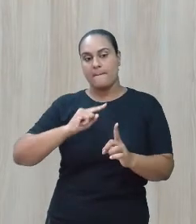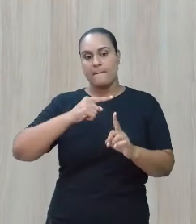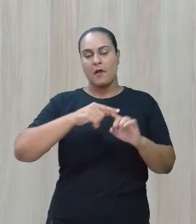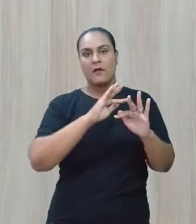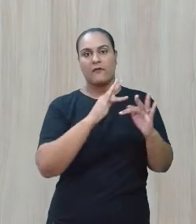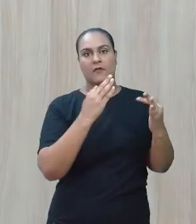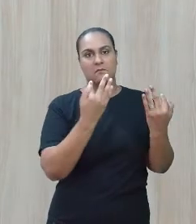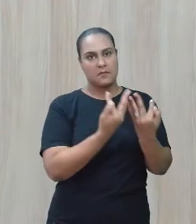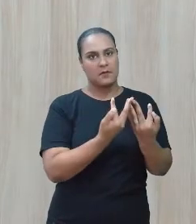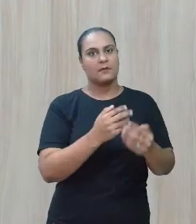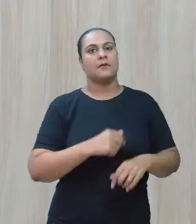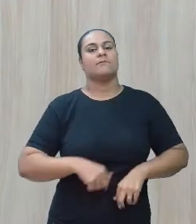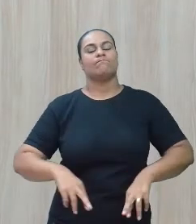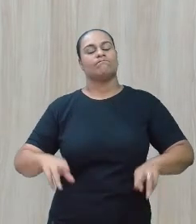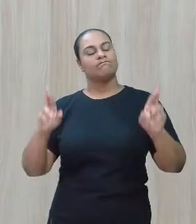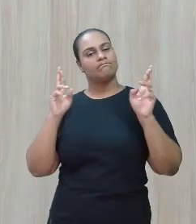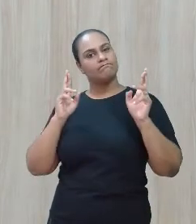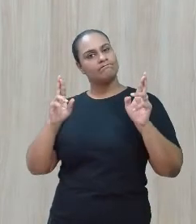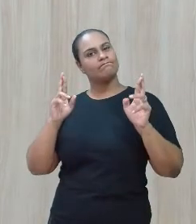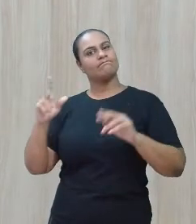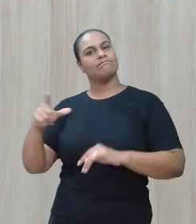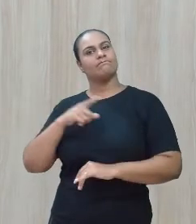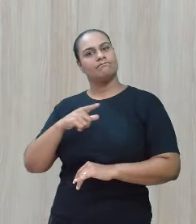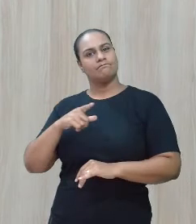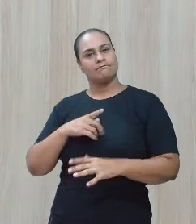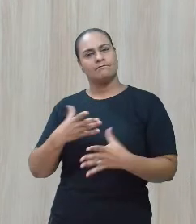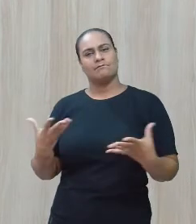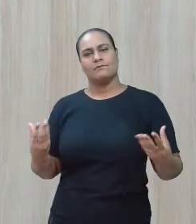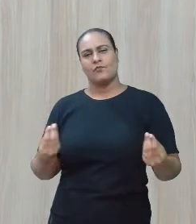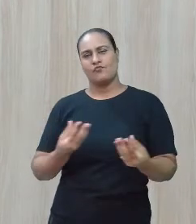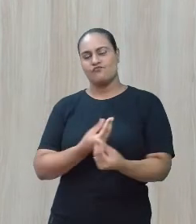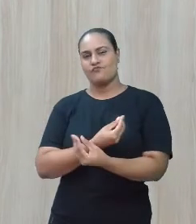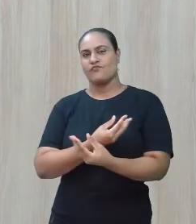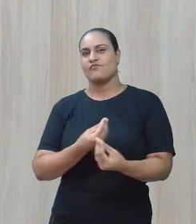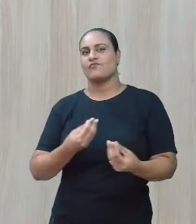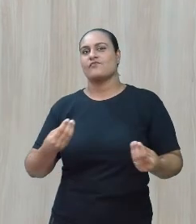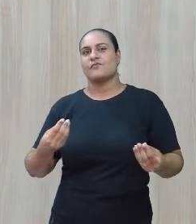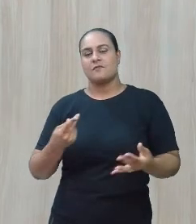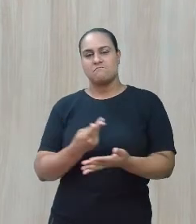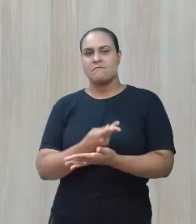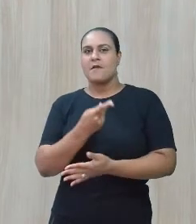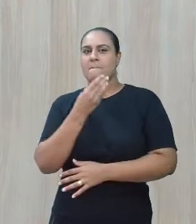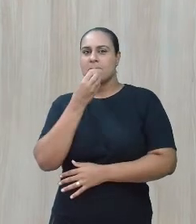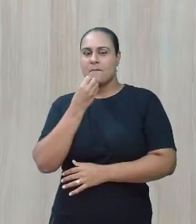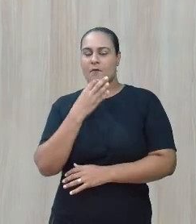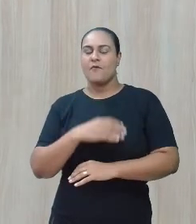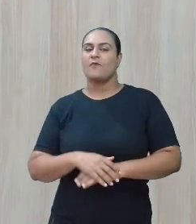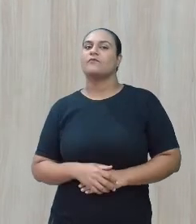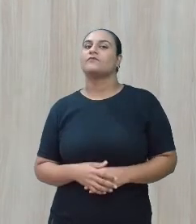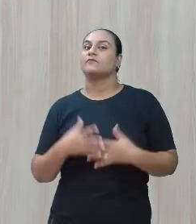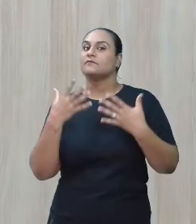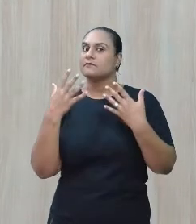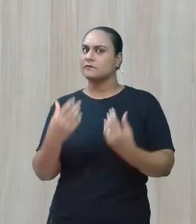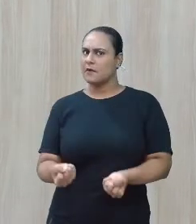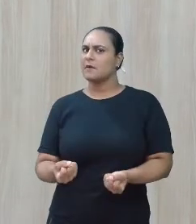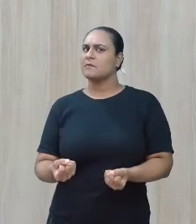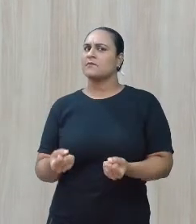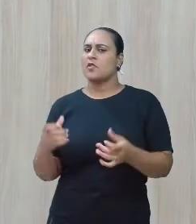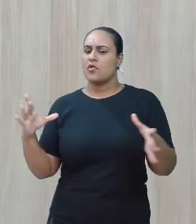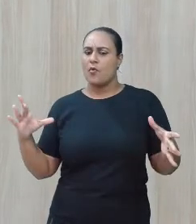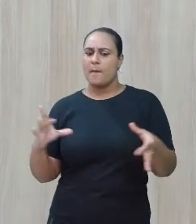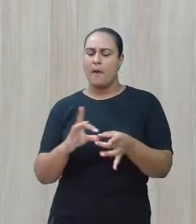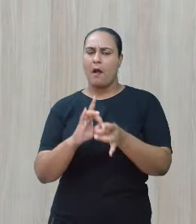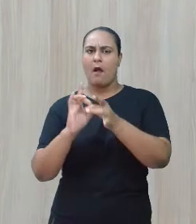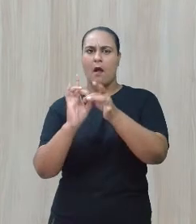eu tenho esperança que muita coisa pode acontecer. Então, vamos lá fazer essa diferença, não é?